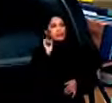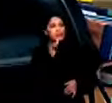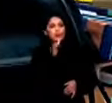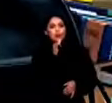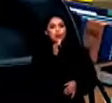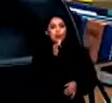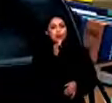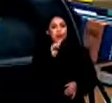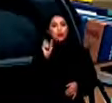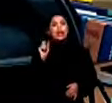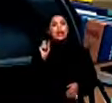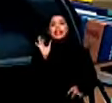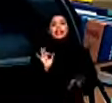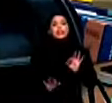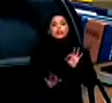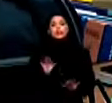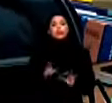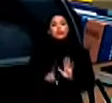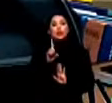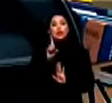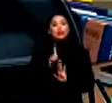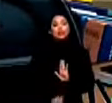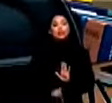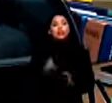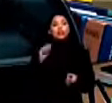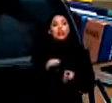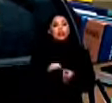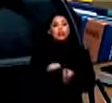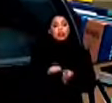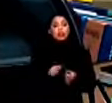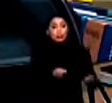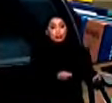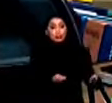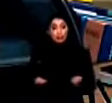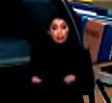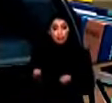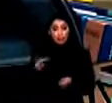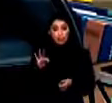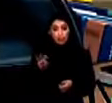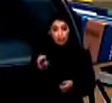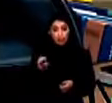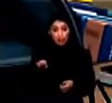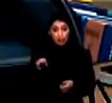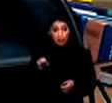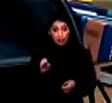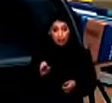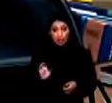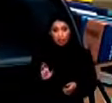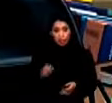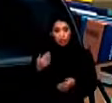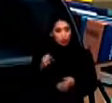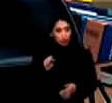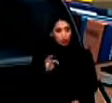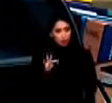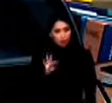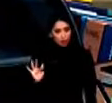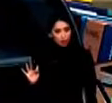vai julgar, é do direito da parte de fazer, trazer a sua tese perante o Supremo Tribunal